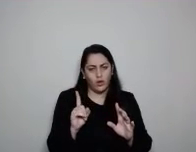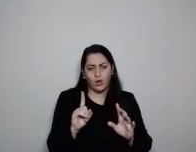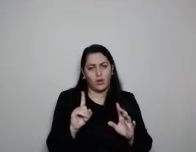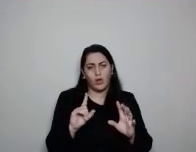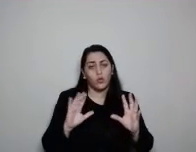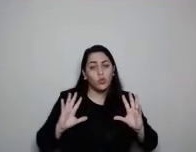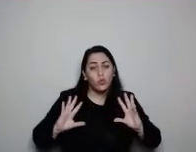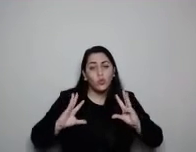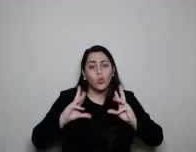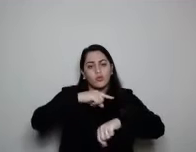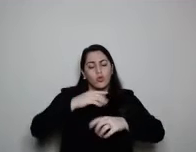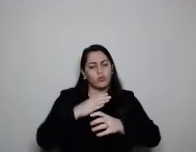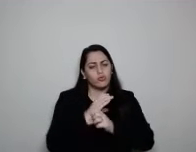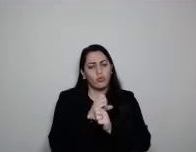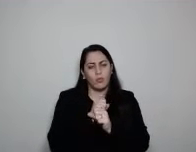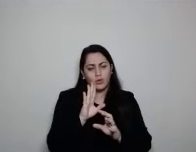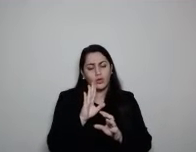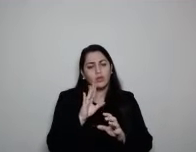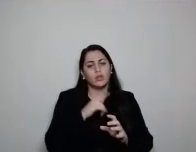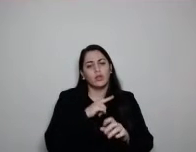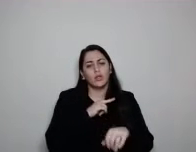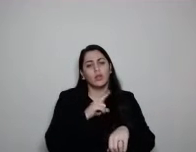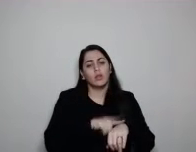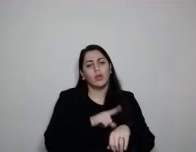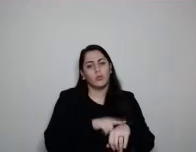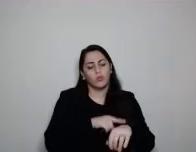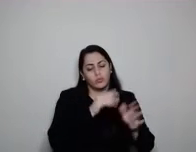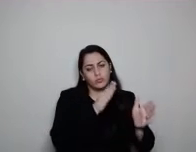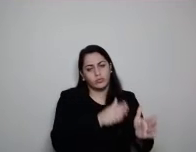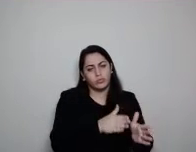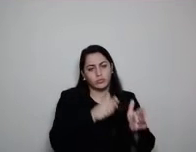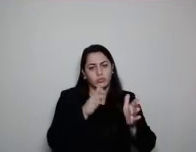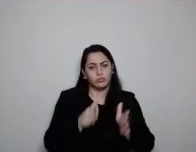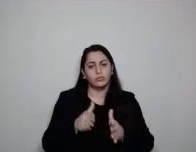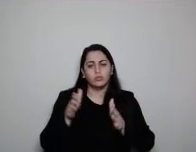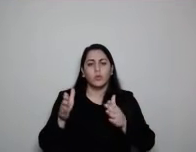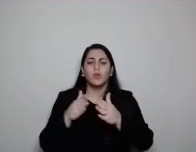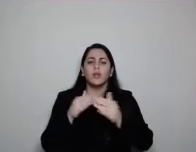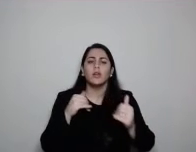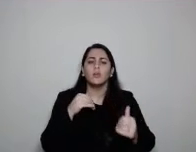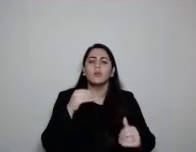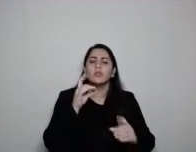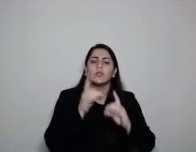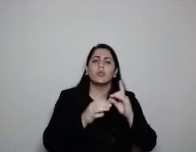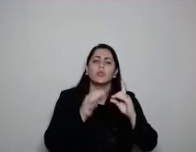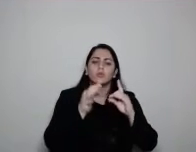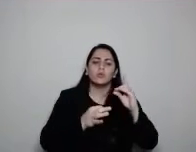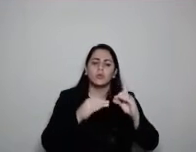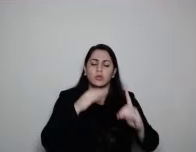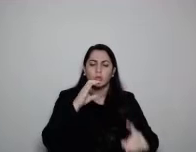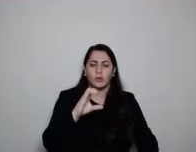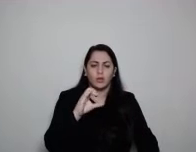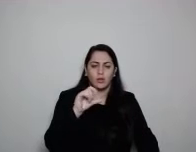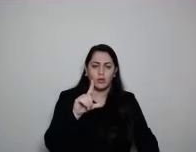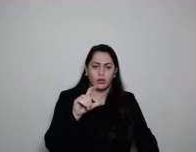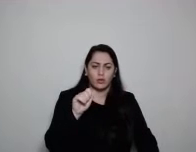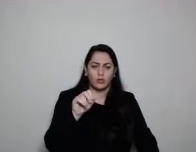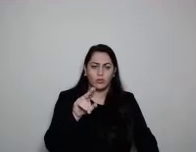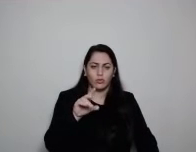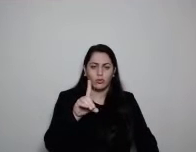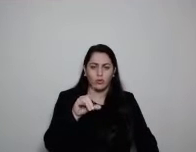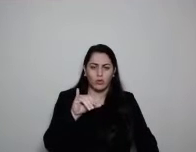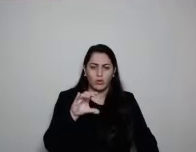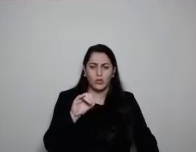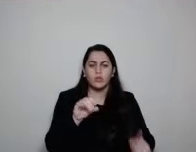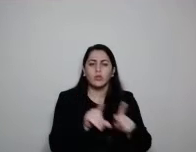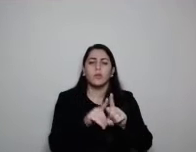fazer dentro de uma linha. E eu queria fazer um pedido ao desembargador Cláudio Santos, aproveitando que o doutor Braz está aqui